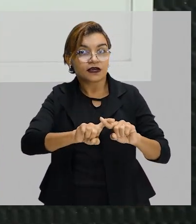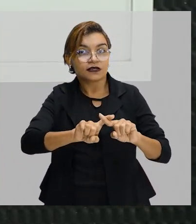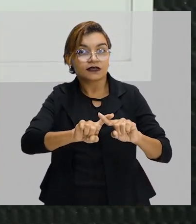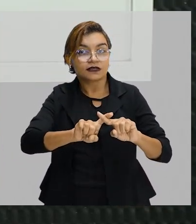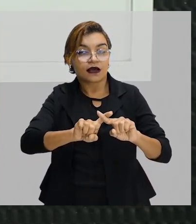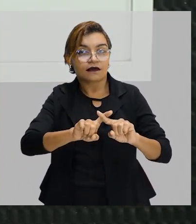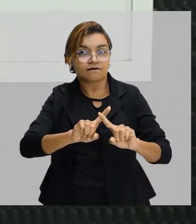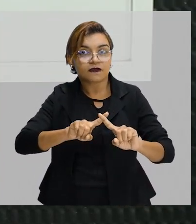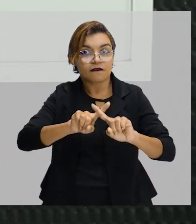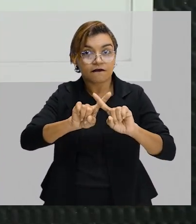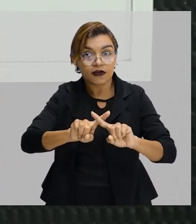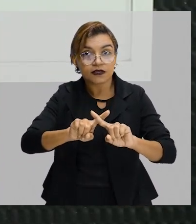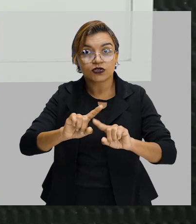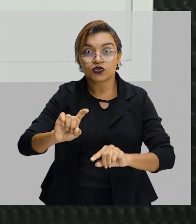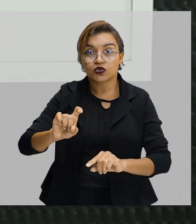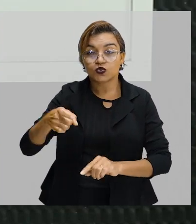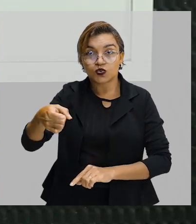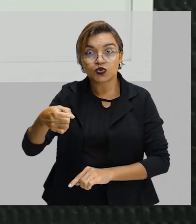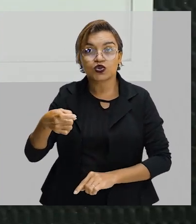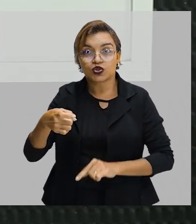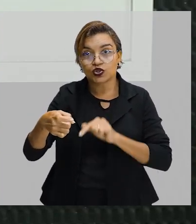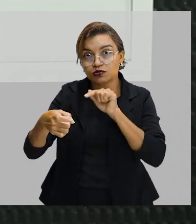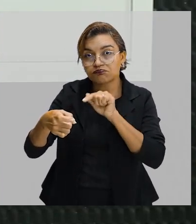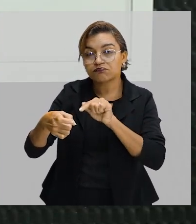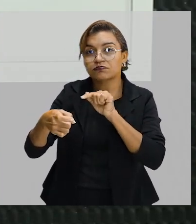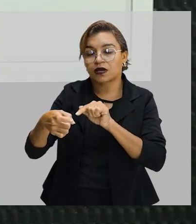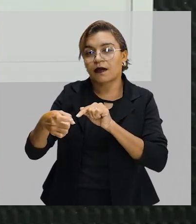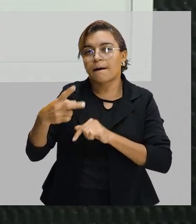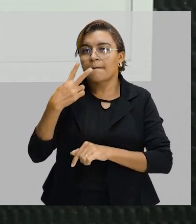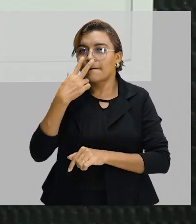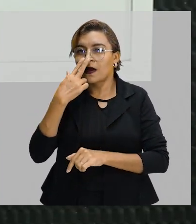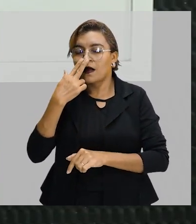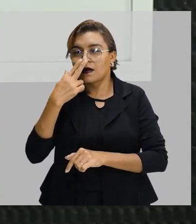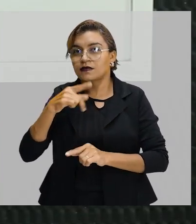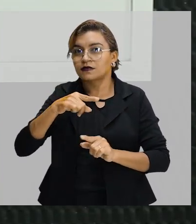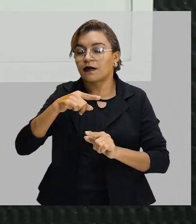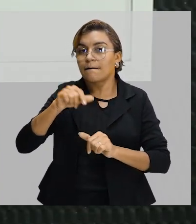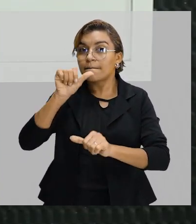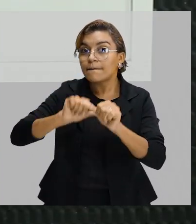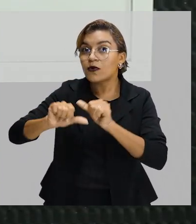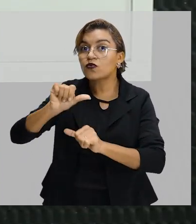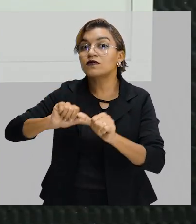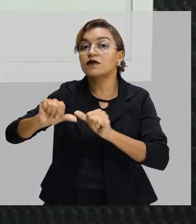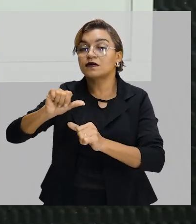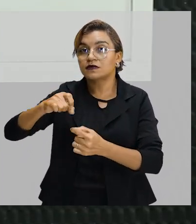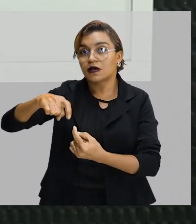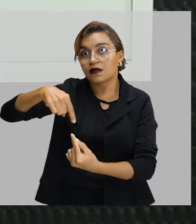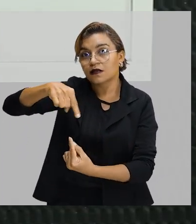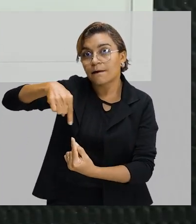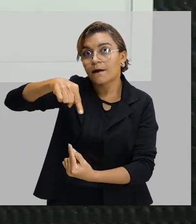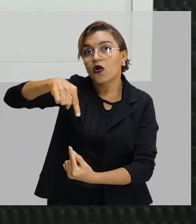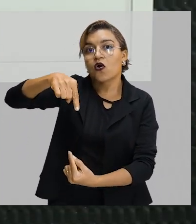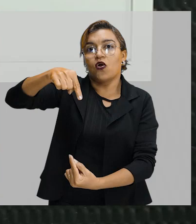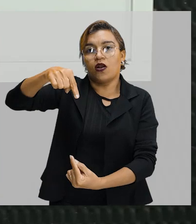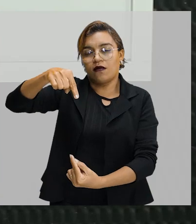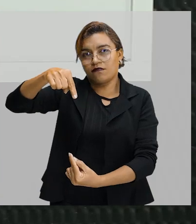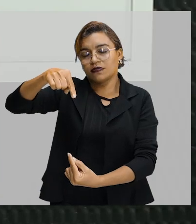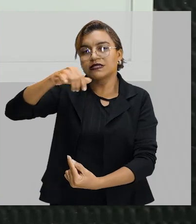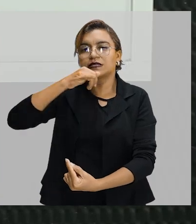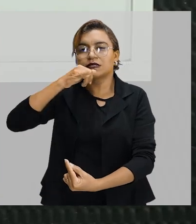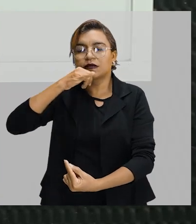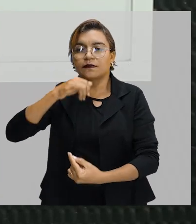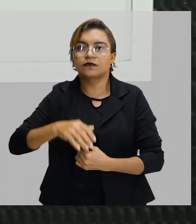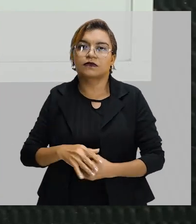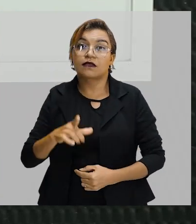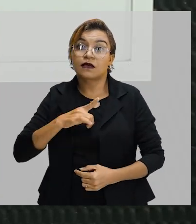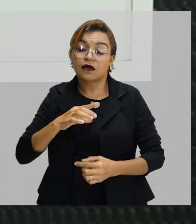Esse x vai ser justamente a deformação que essa mola ela vai sofrer. Que deformação é essa, professor? Ela